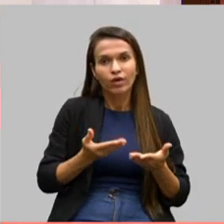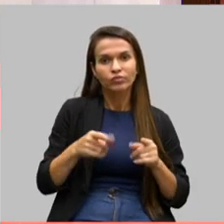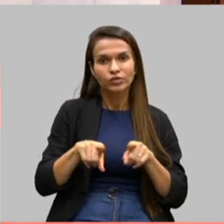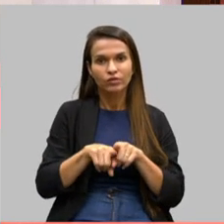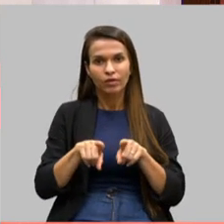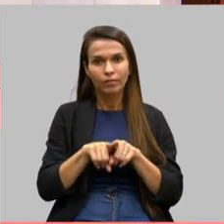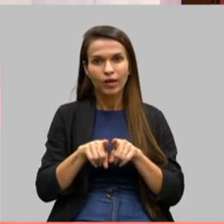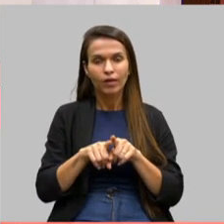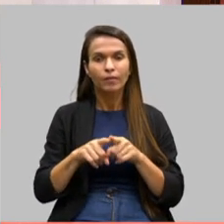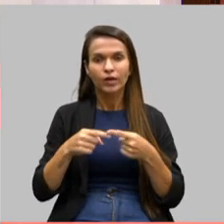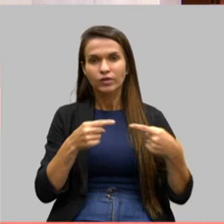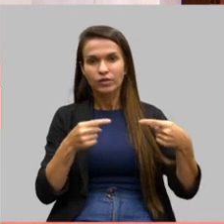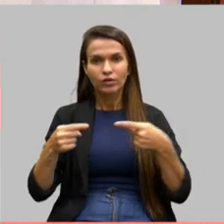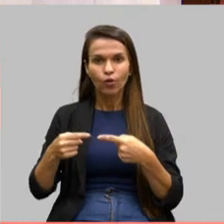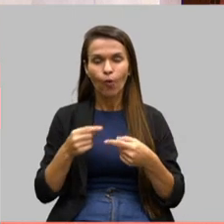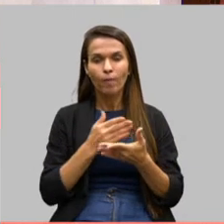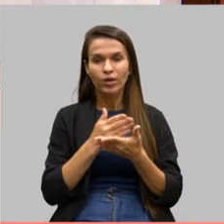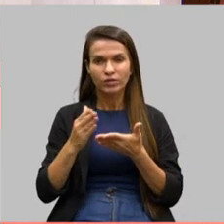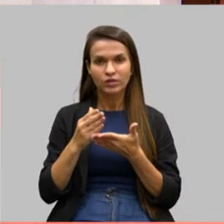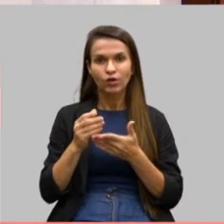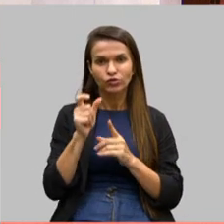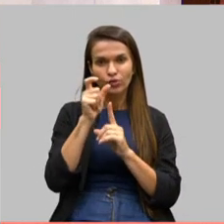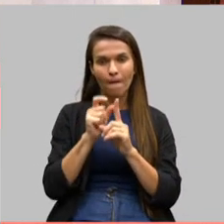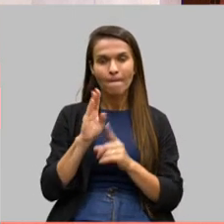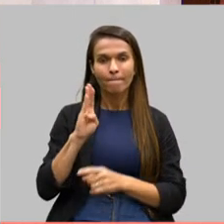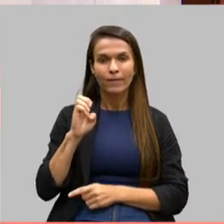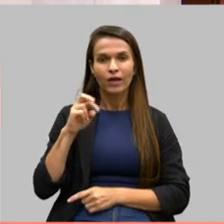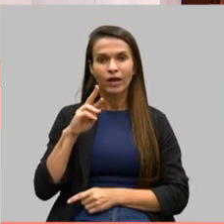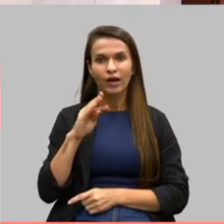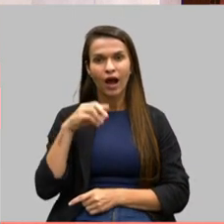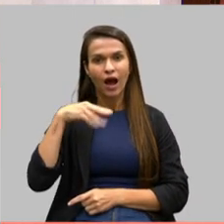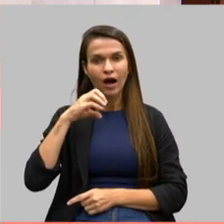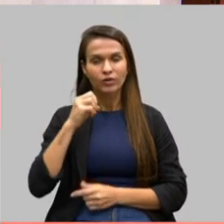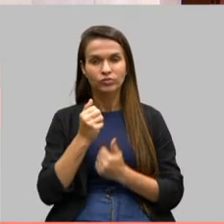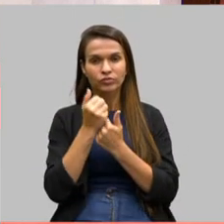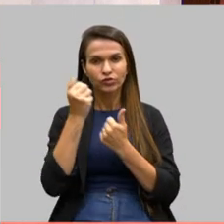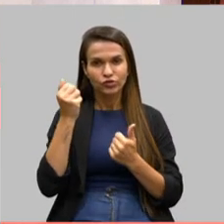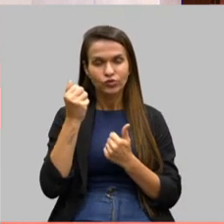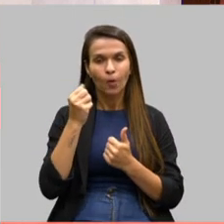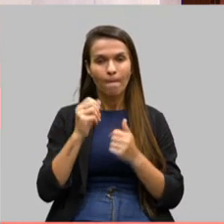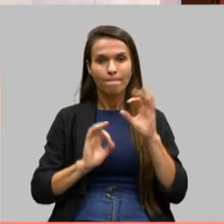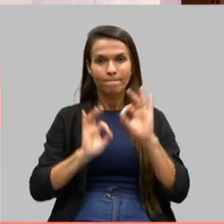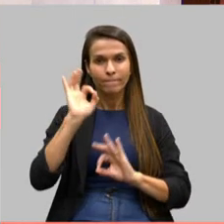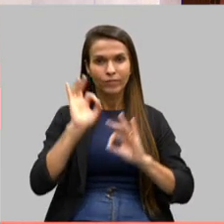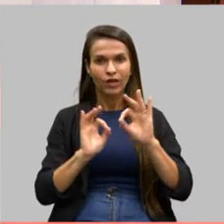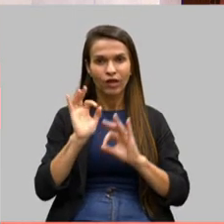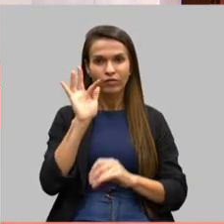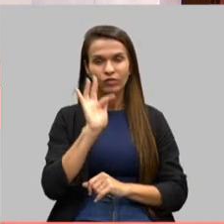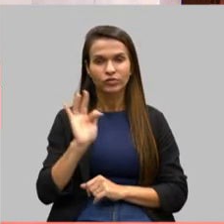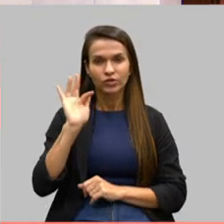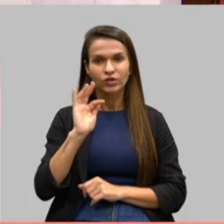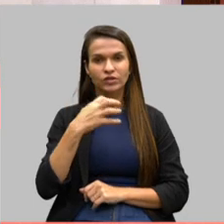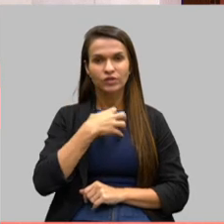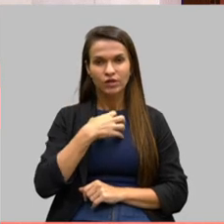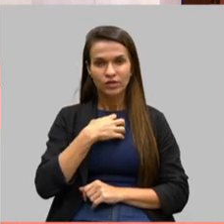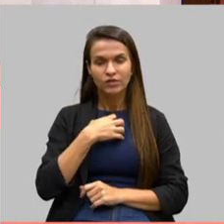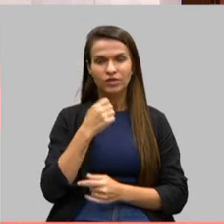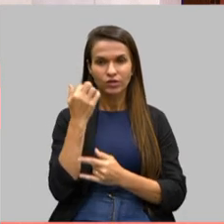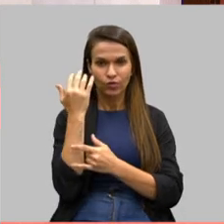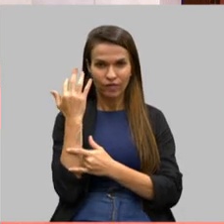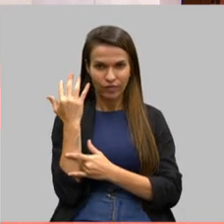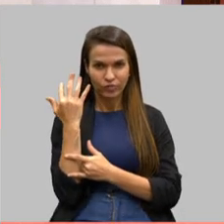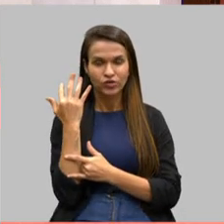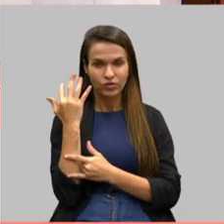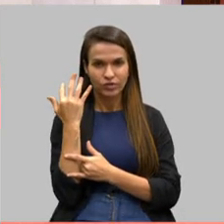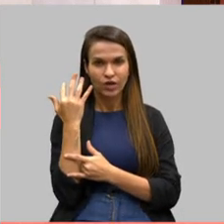discussão, começando pelo senhor Bernardo Campolina, vice-diretor do Centro de Desenvolvimento e Planejamento Regional da Faculdade de Ciência Econômica da UFMG, para